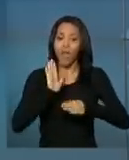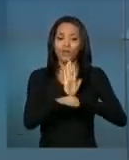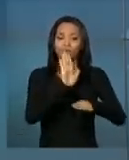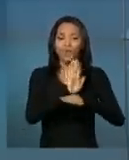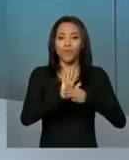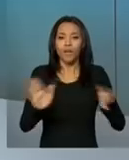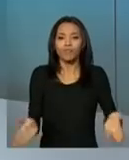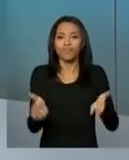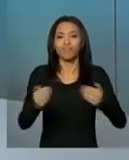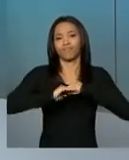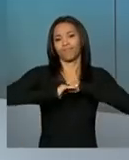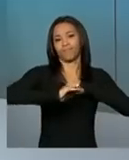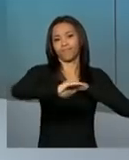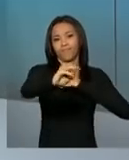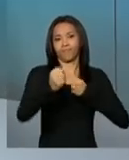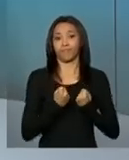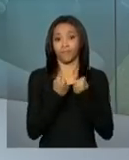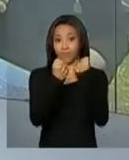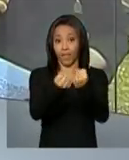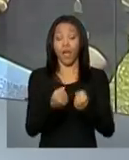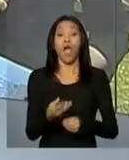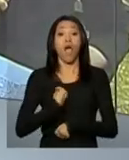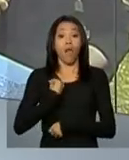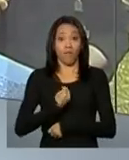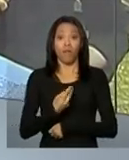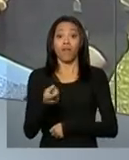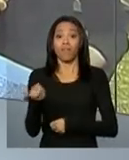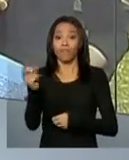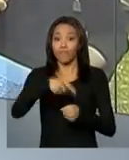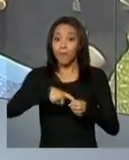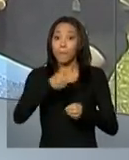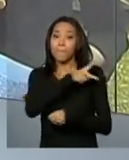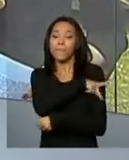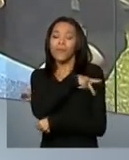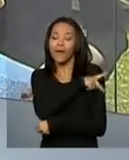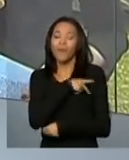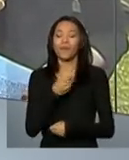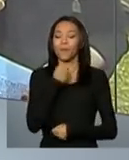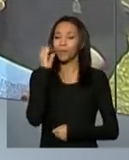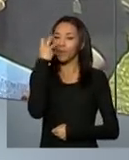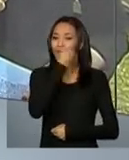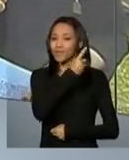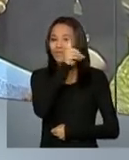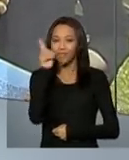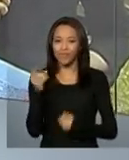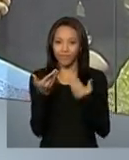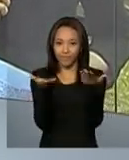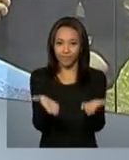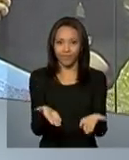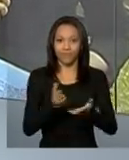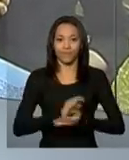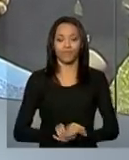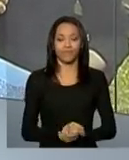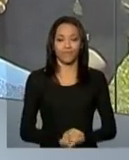rurais vamos ao vivo à capital do Piauí lá está a repórter Carolina Becker Bom dia Carolina